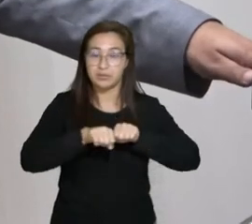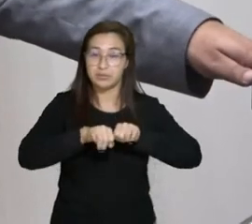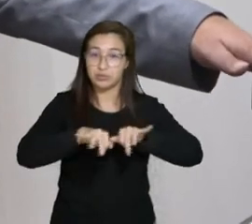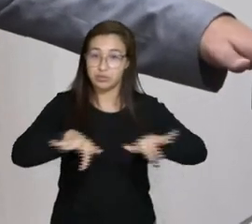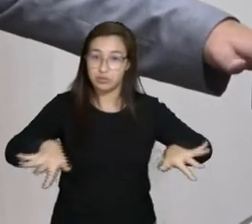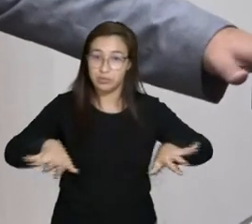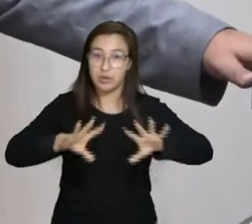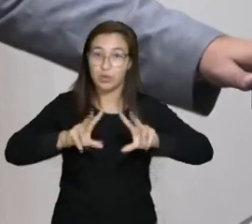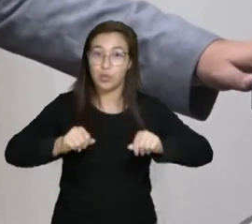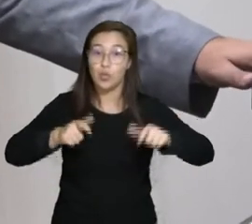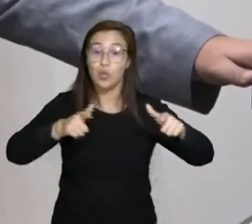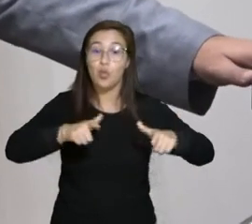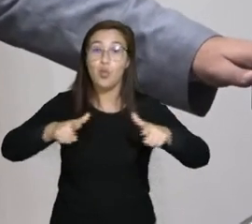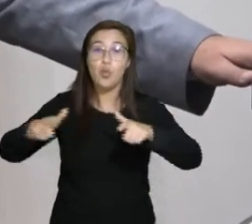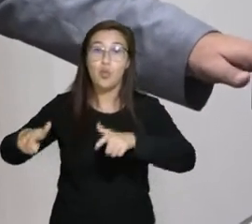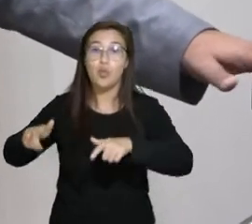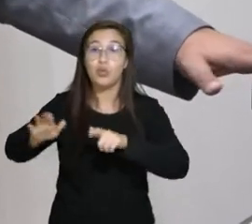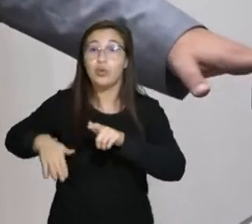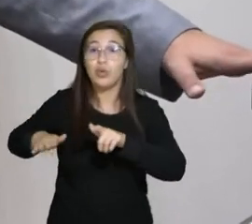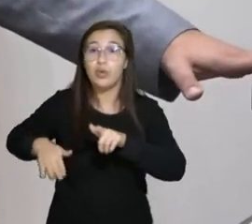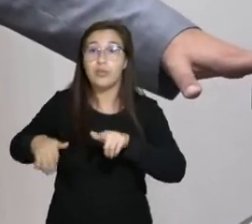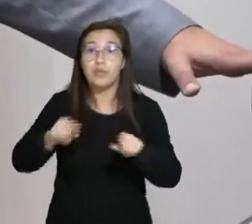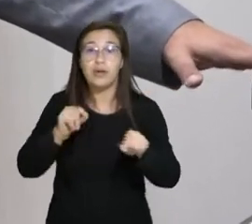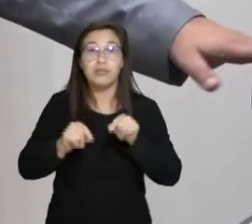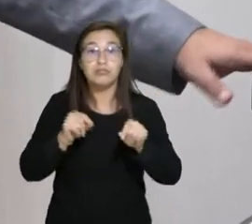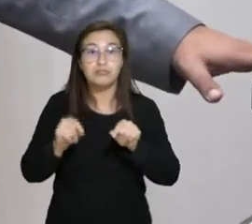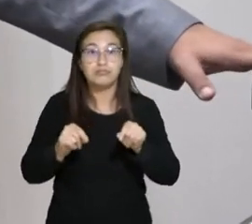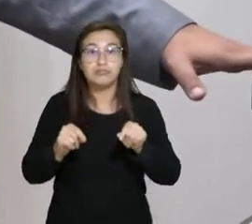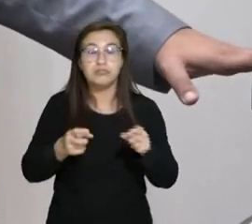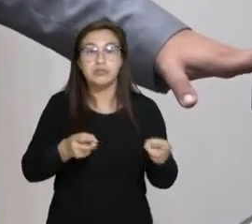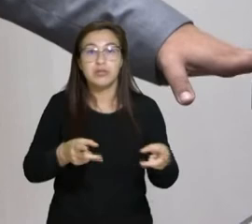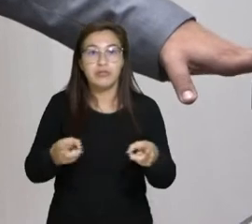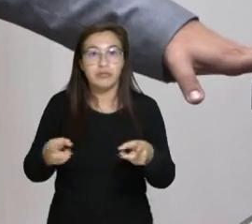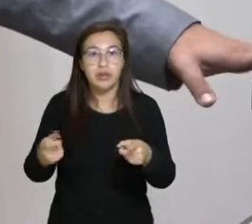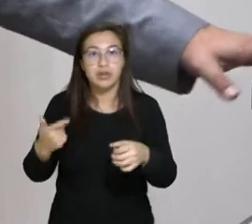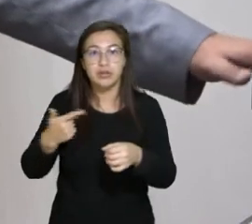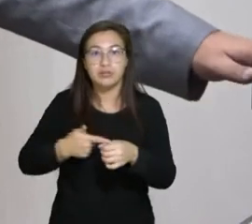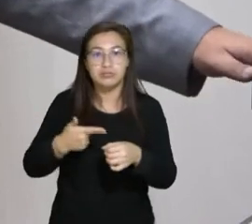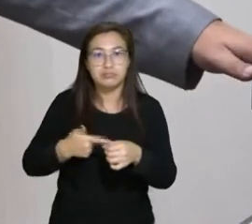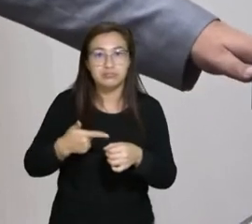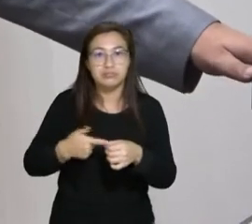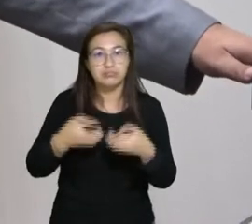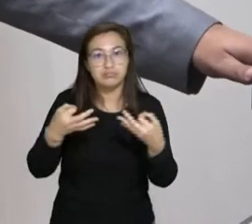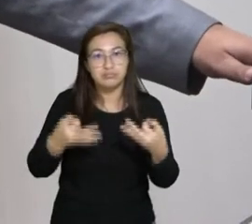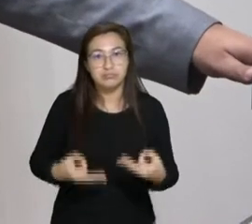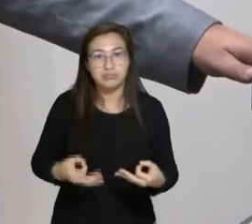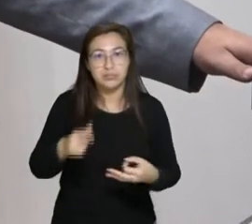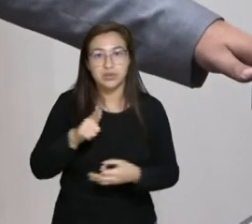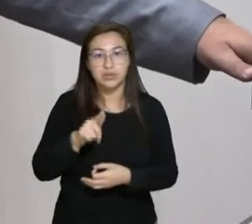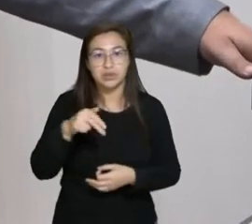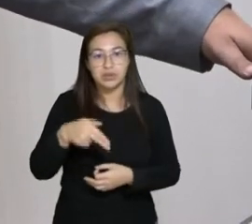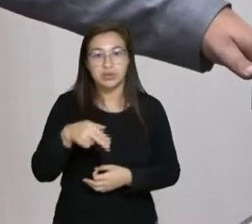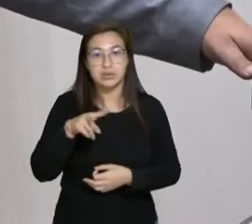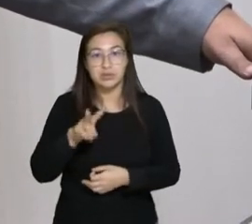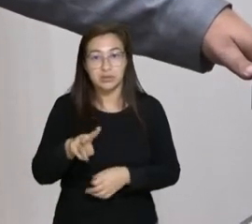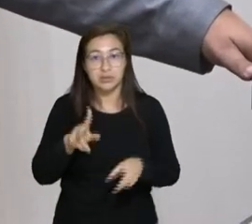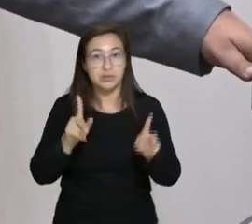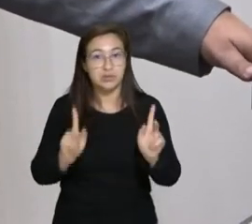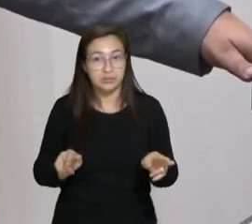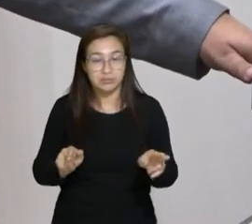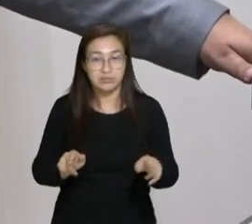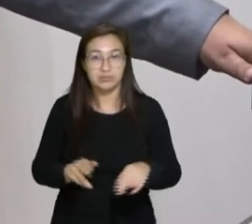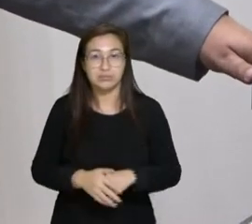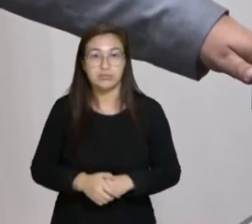outros compartilhar onde que são os postos estão os melhores preços que estão vendendo o preço da gasolina pelo preço justo GNV mesma coisa